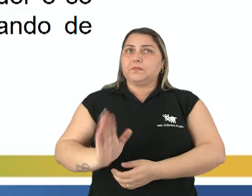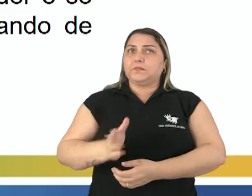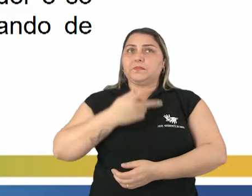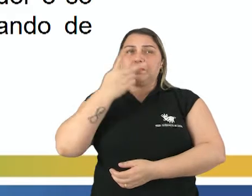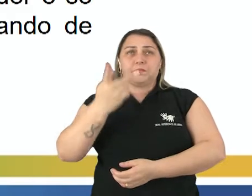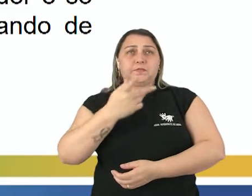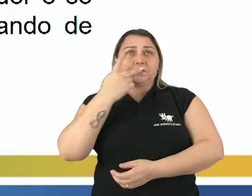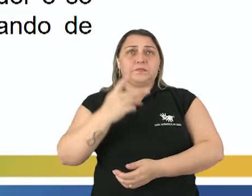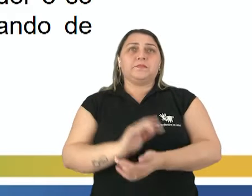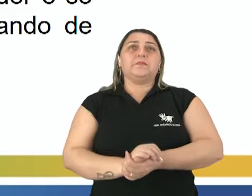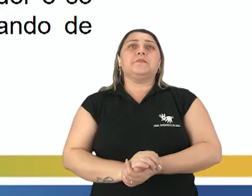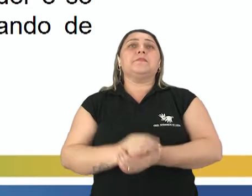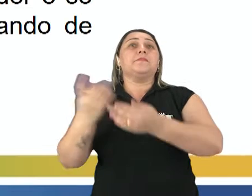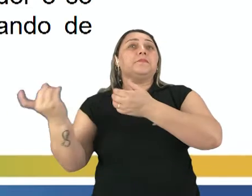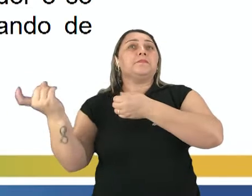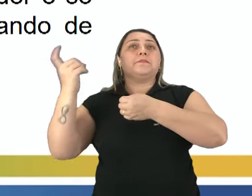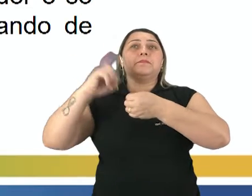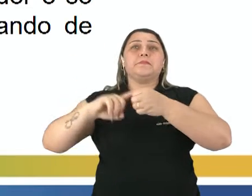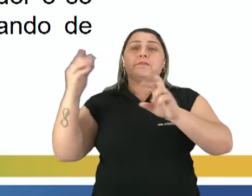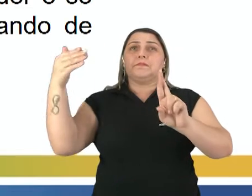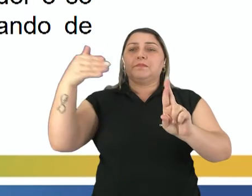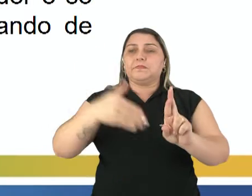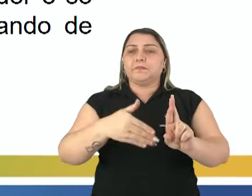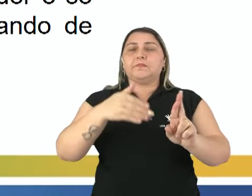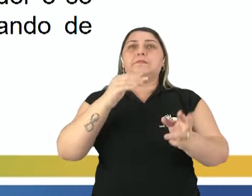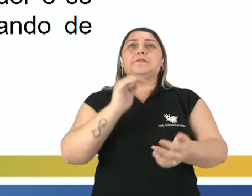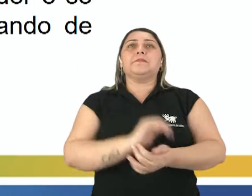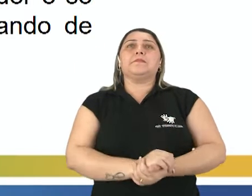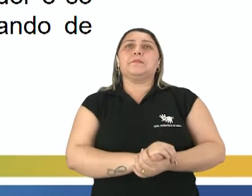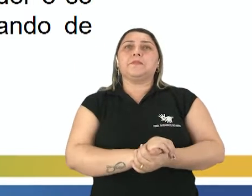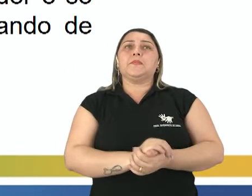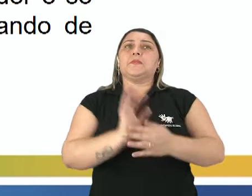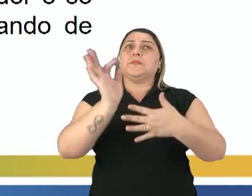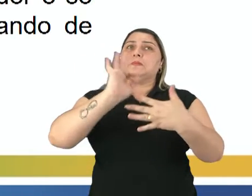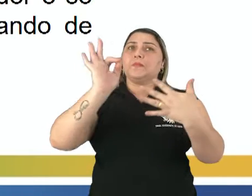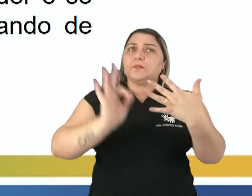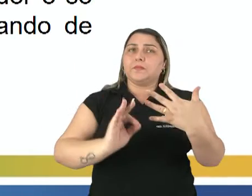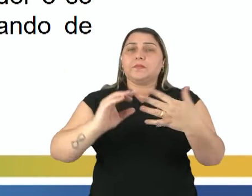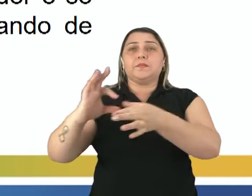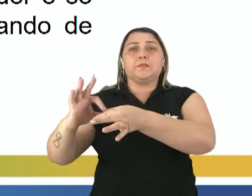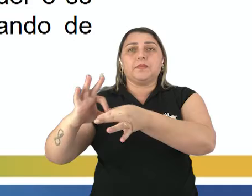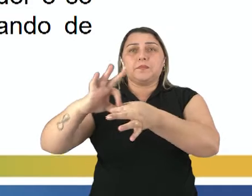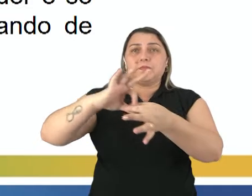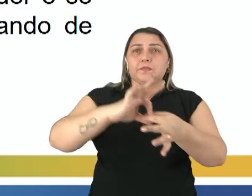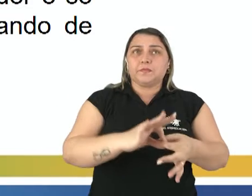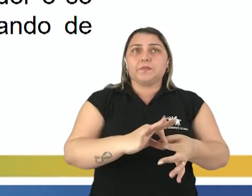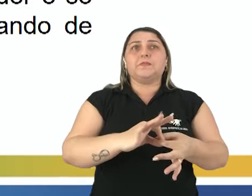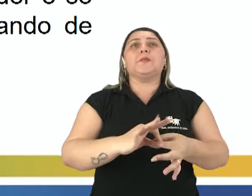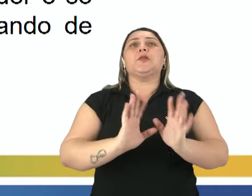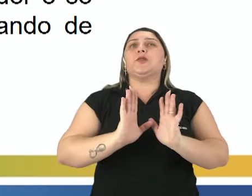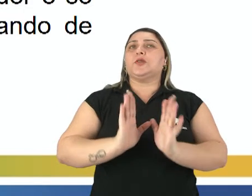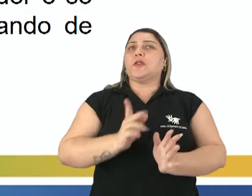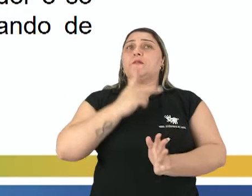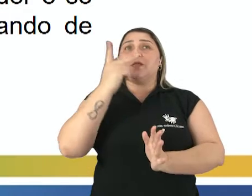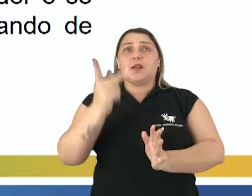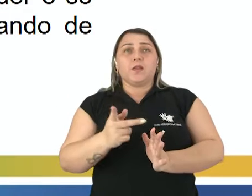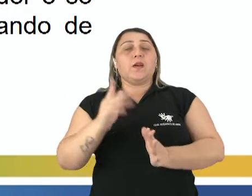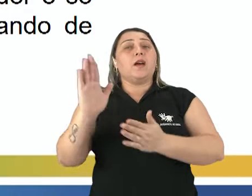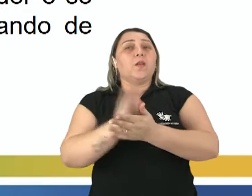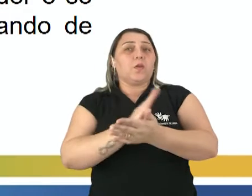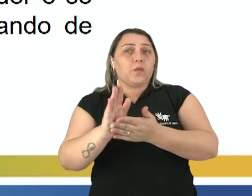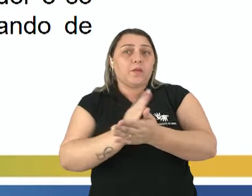ela retoma o referente por meio de um elemento coesivo, ou seja, já foi falado algo e ele